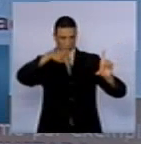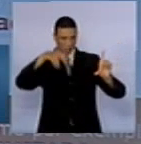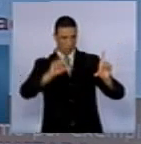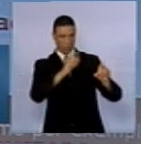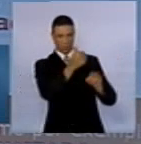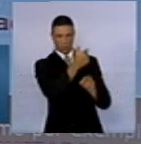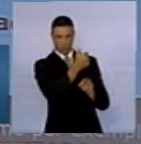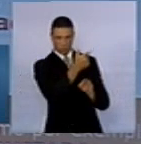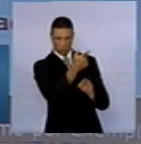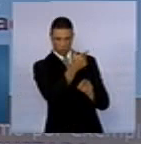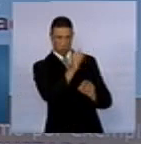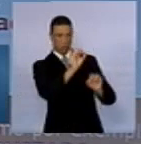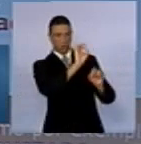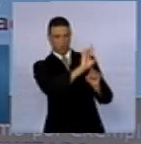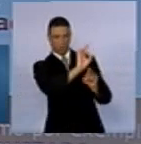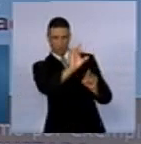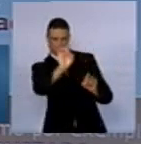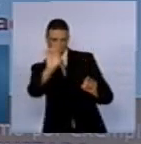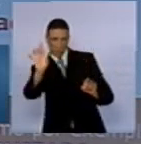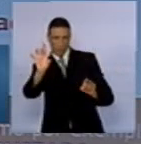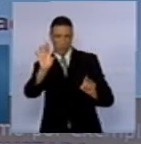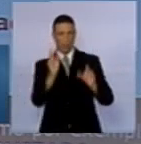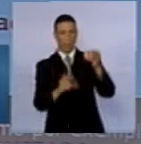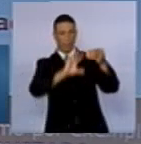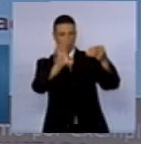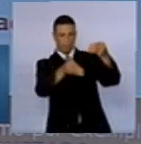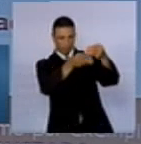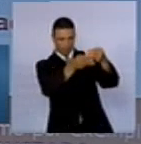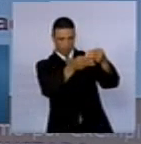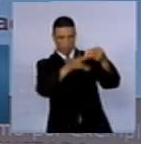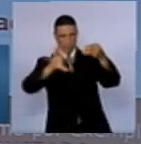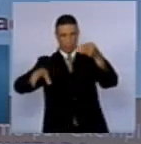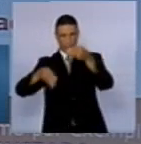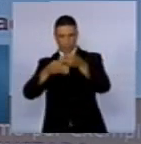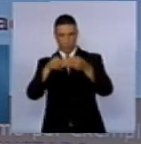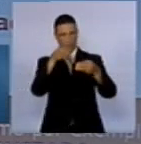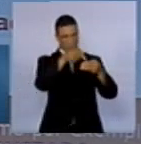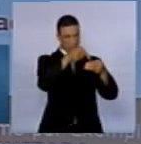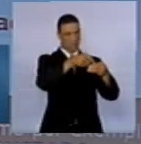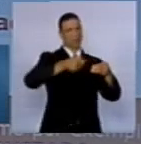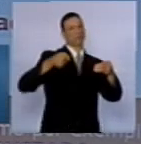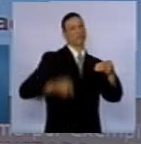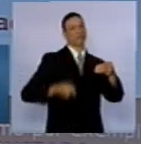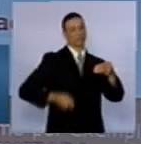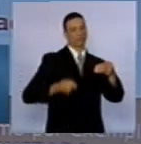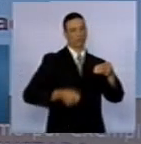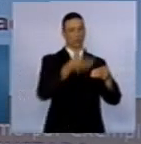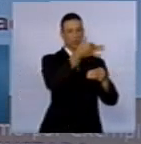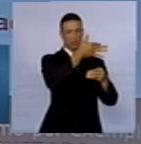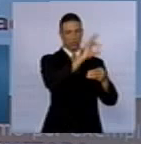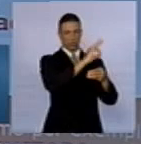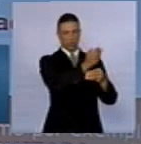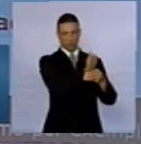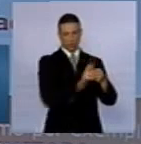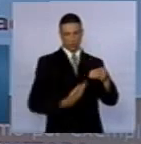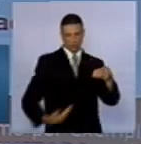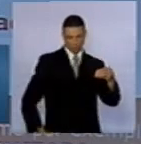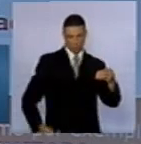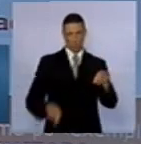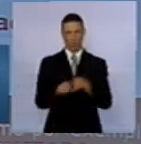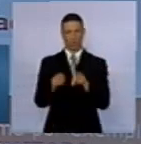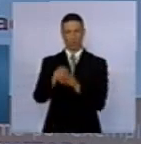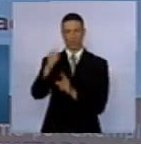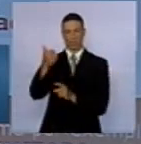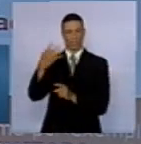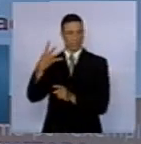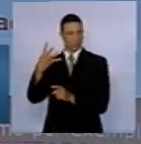né, de canais nacionais, adicionado aos canais de distribuição obrigatórios, que são 10 canais públicos, além de 14